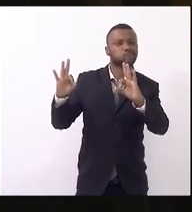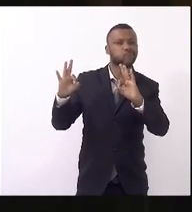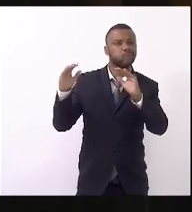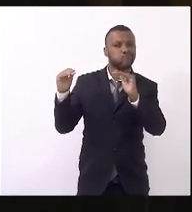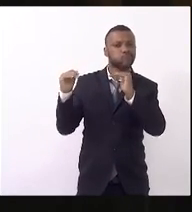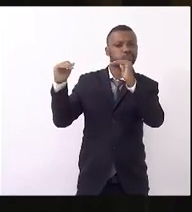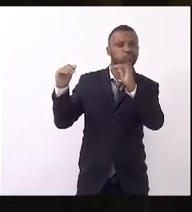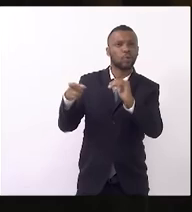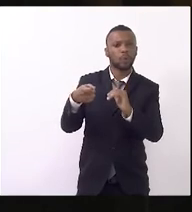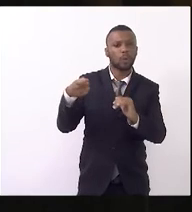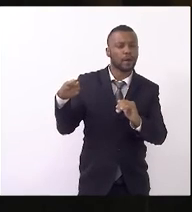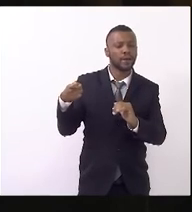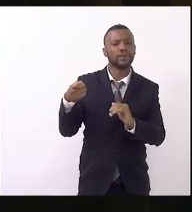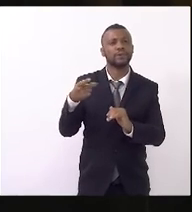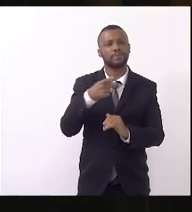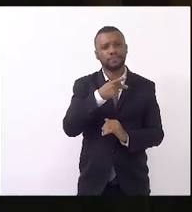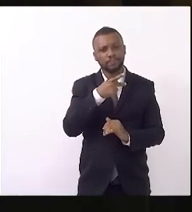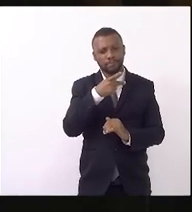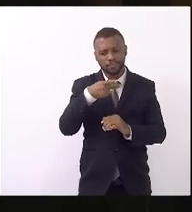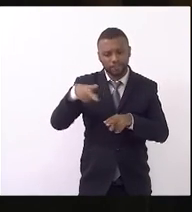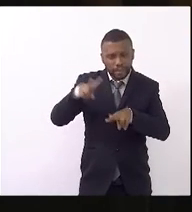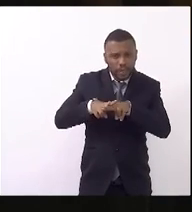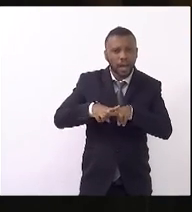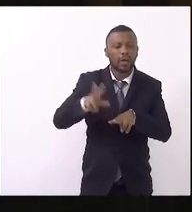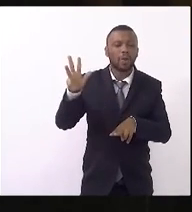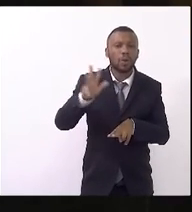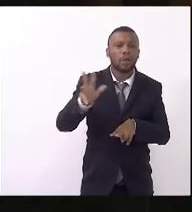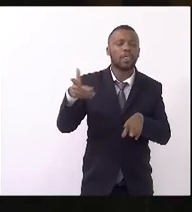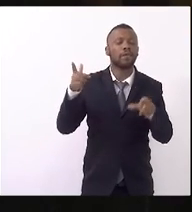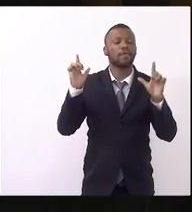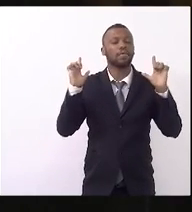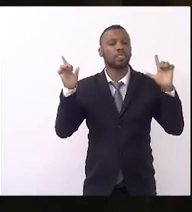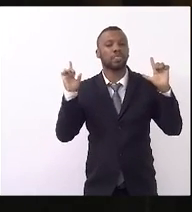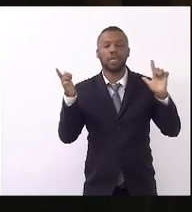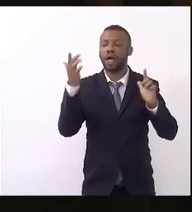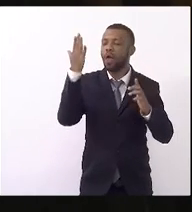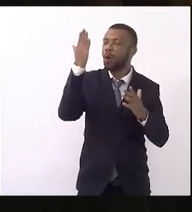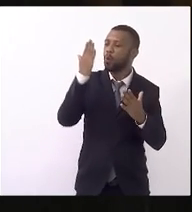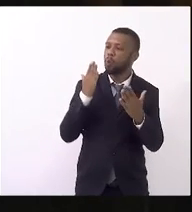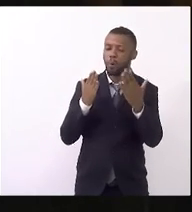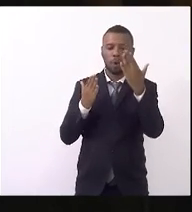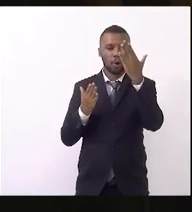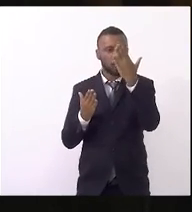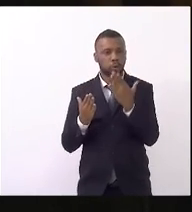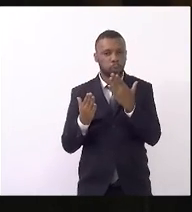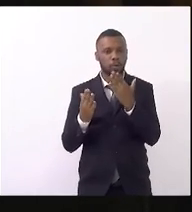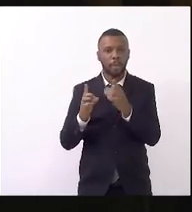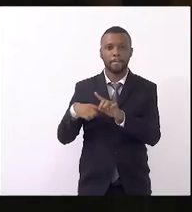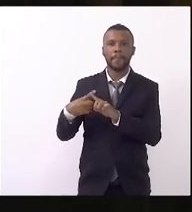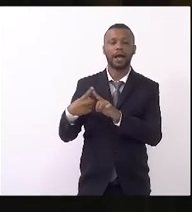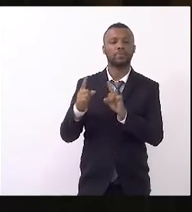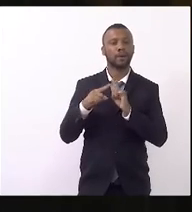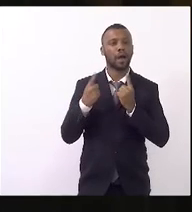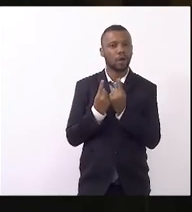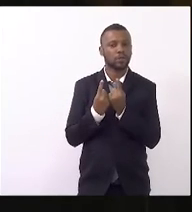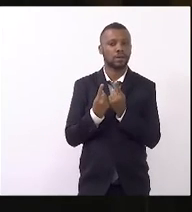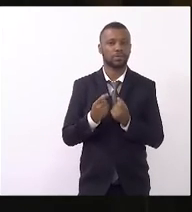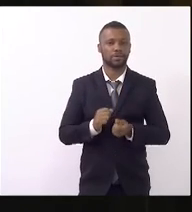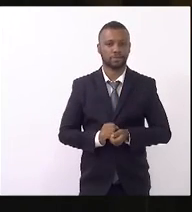o ex-presidiário Lula, fazendo aquela farra e reunião. Uma outra coisa